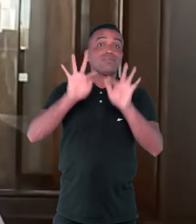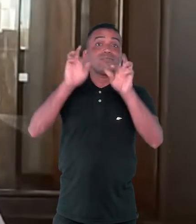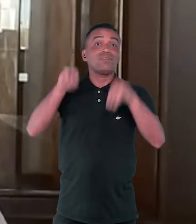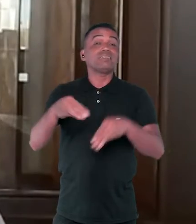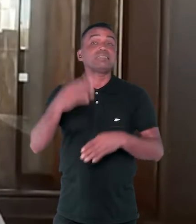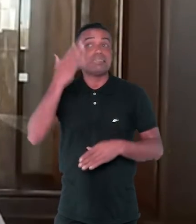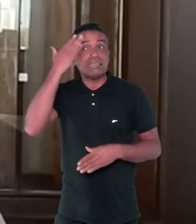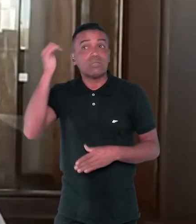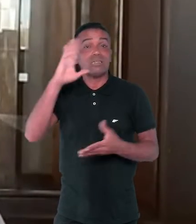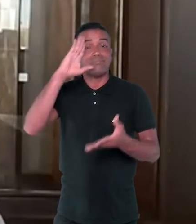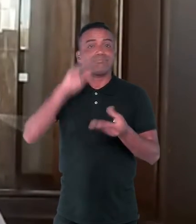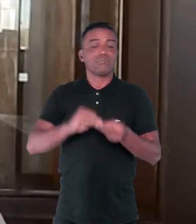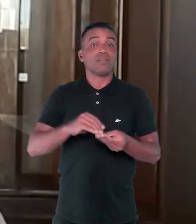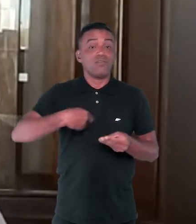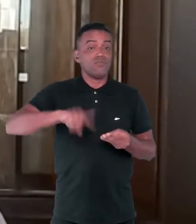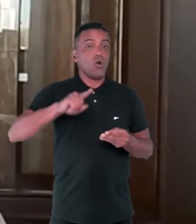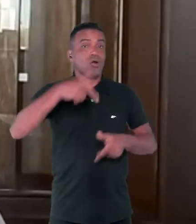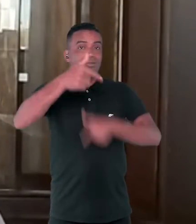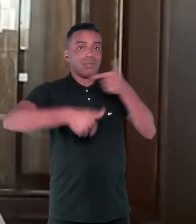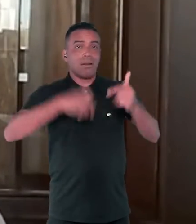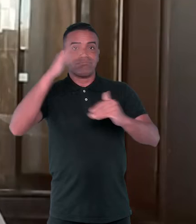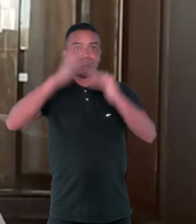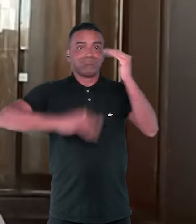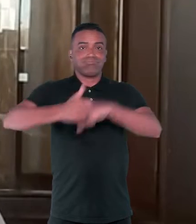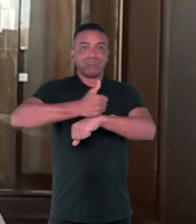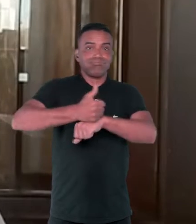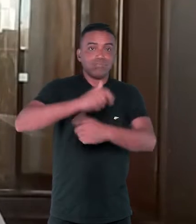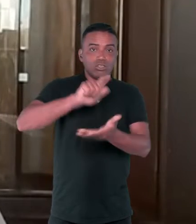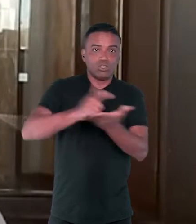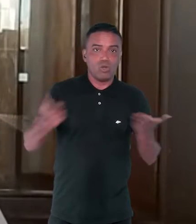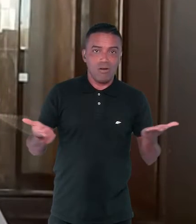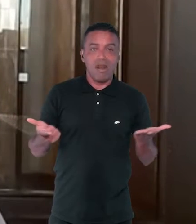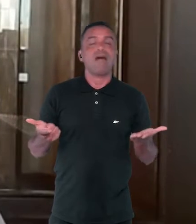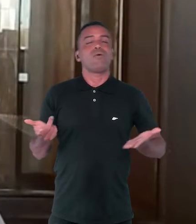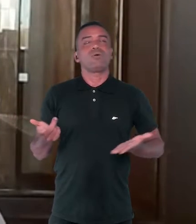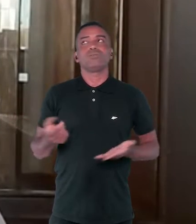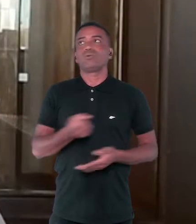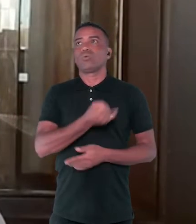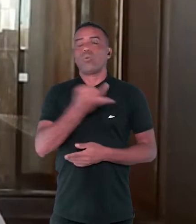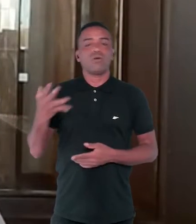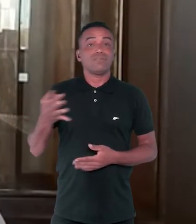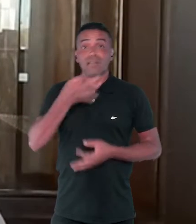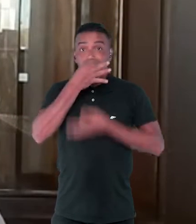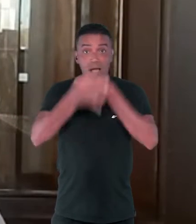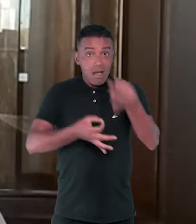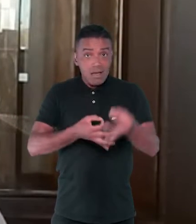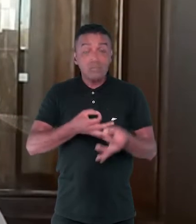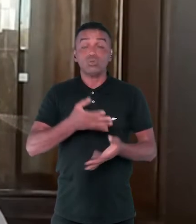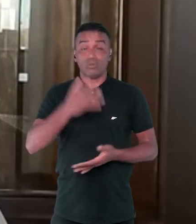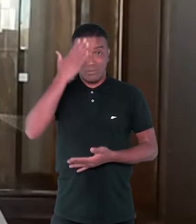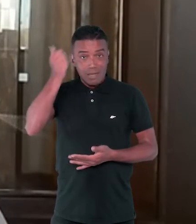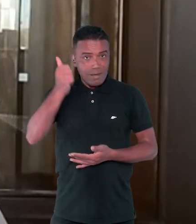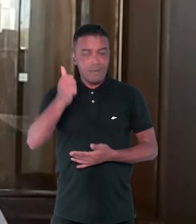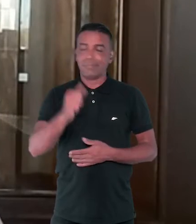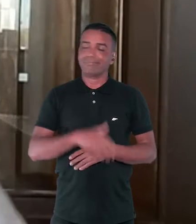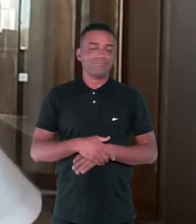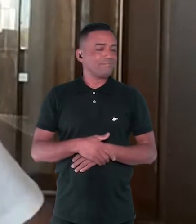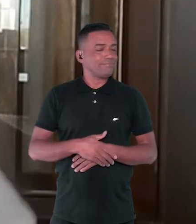jornalismo e descubro que, puxa, quantas vezes eu acho que sei das coisas e não sei de